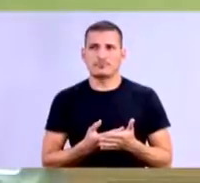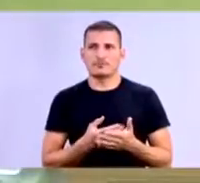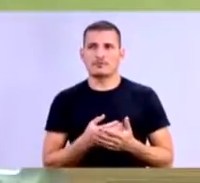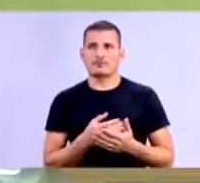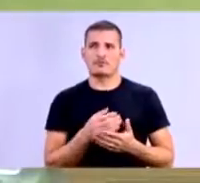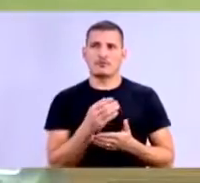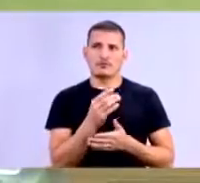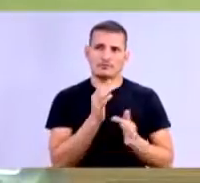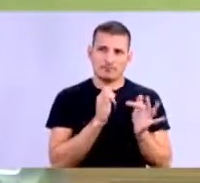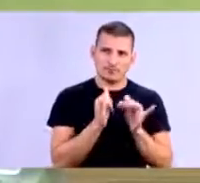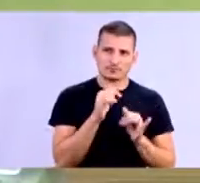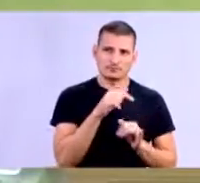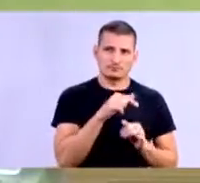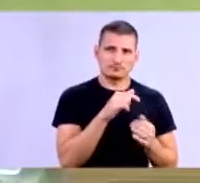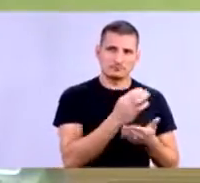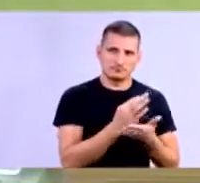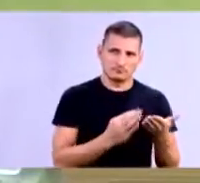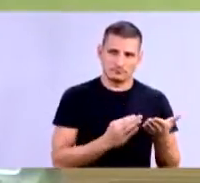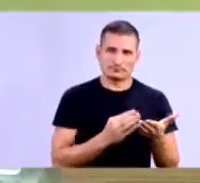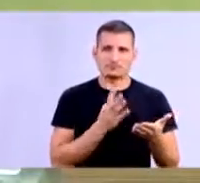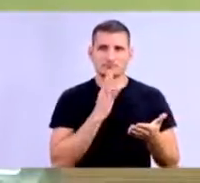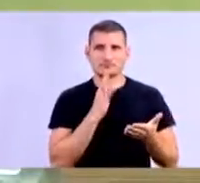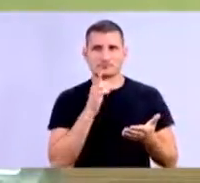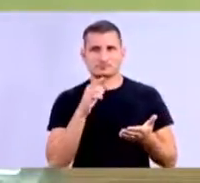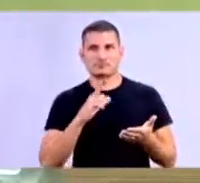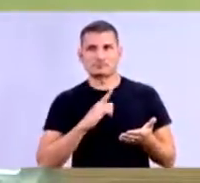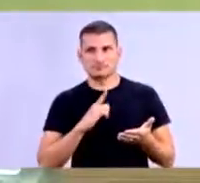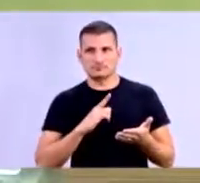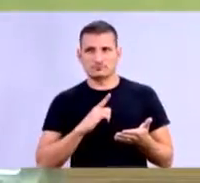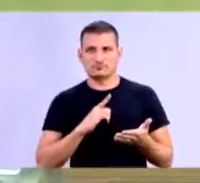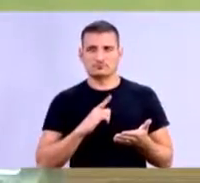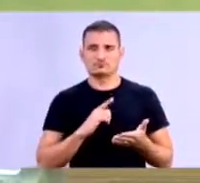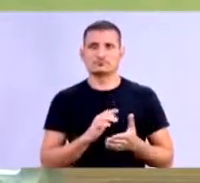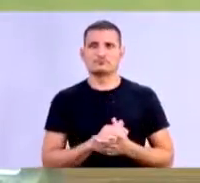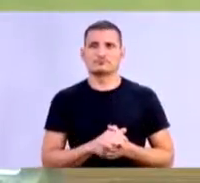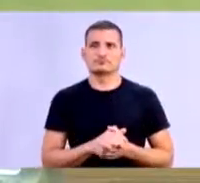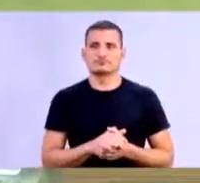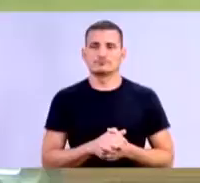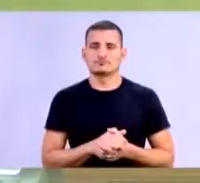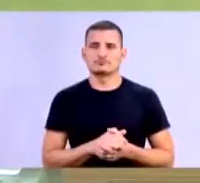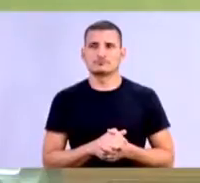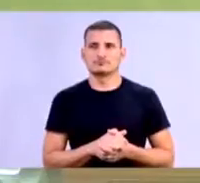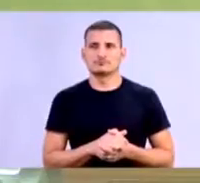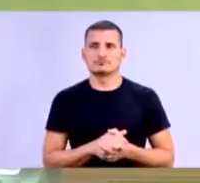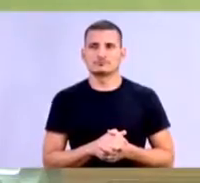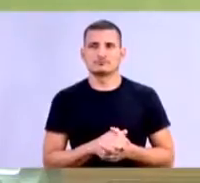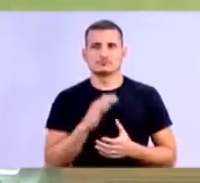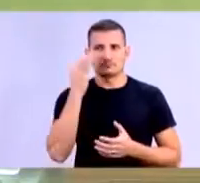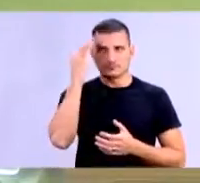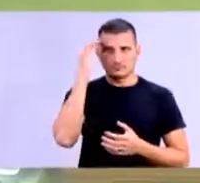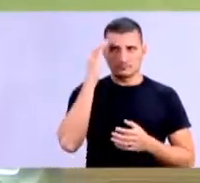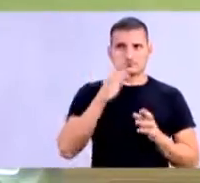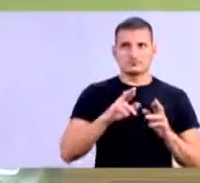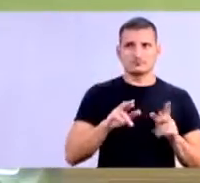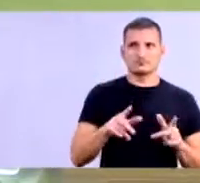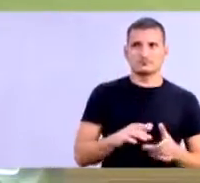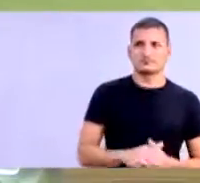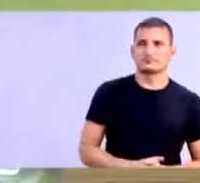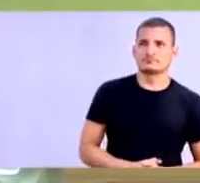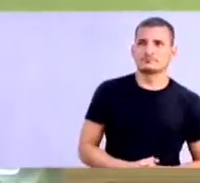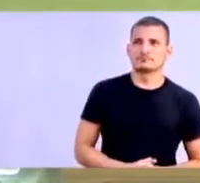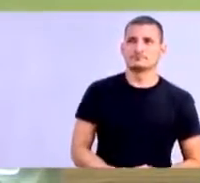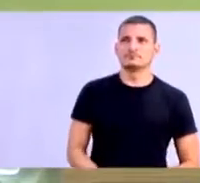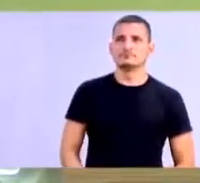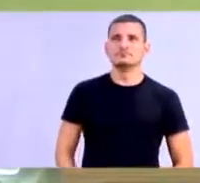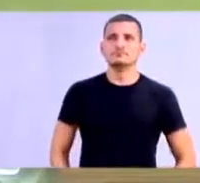informações que estão no texto com o conhecimento que você tem fora. Compreensão está pronto, está no texto. Certo? Entenderam a diferença? Então